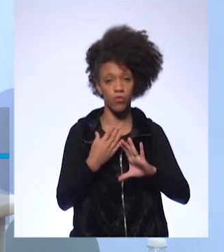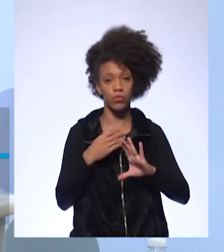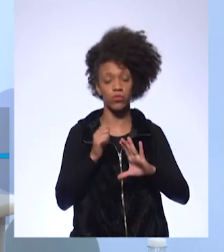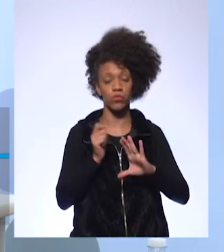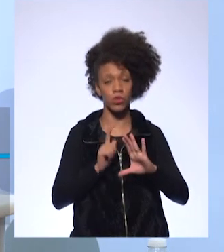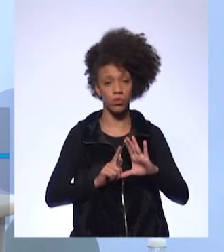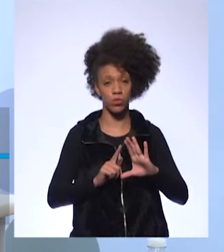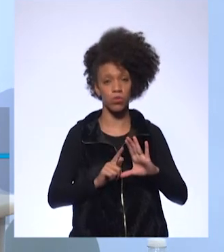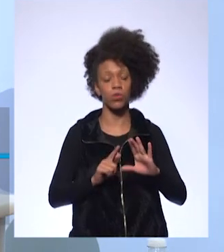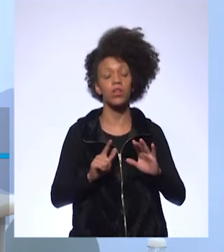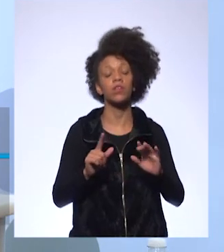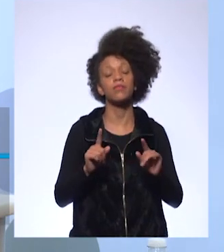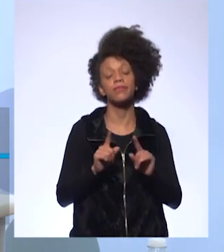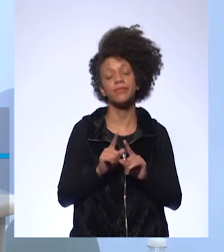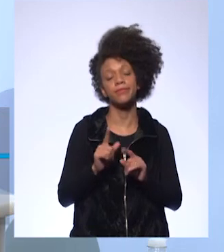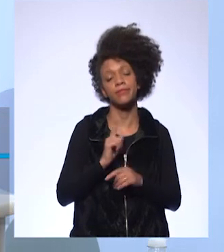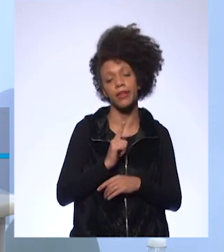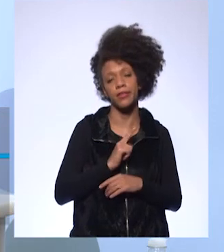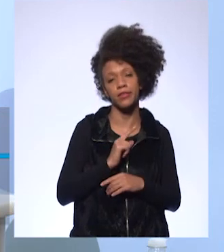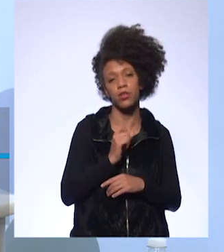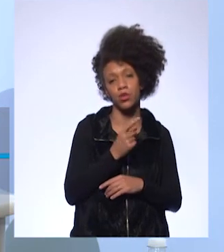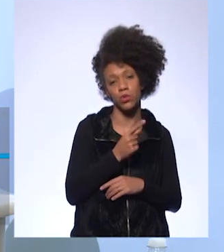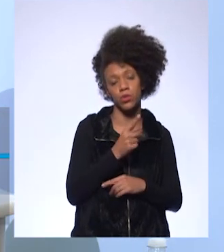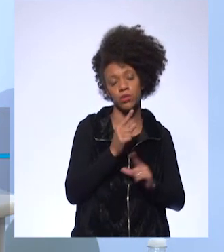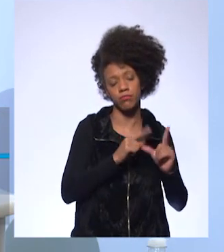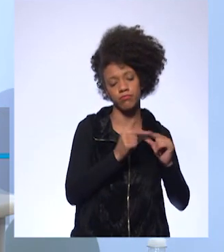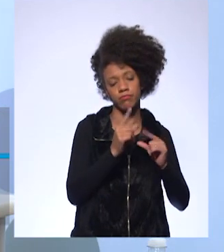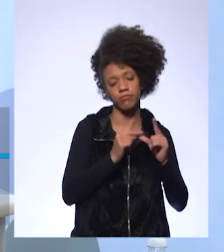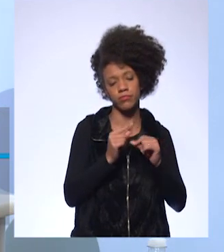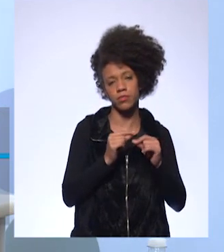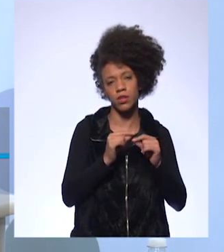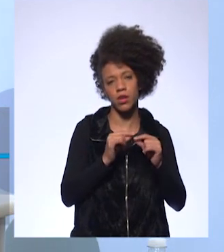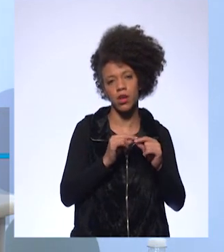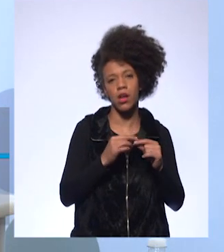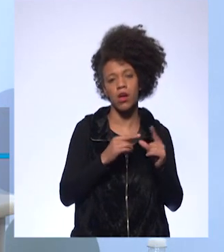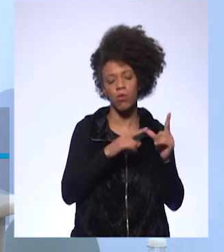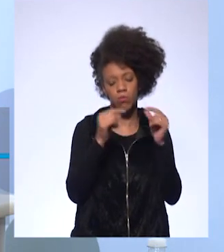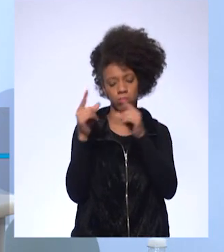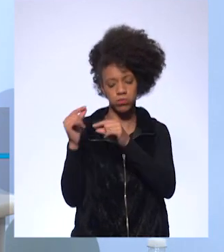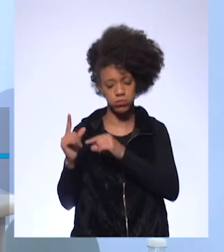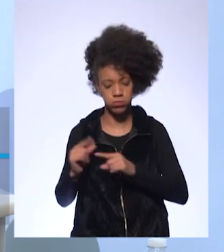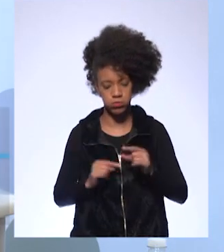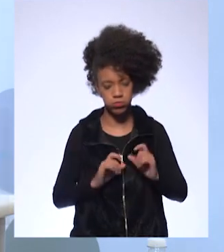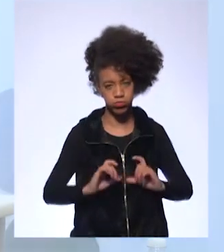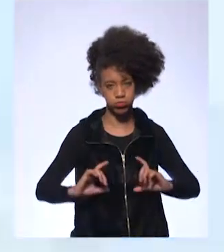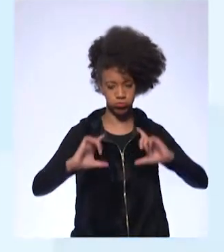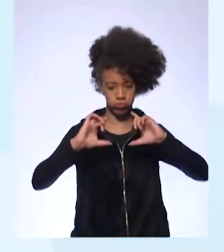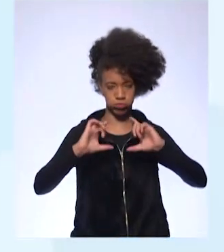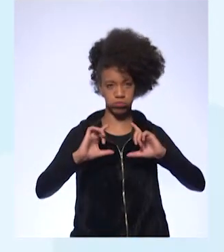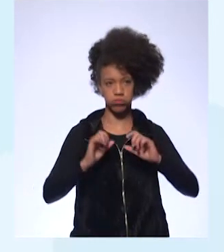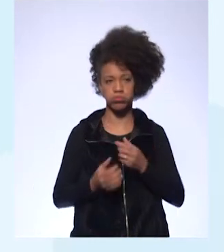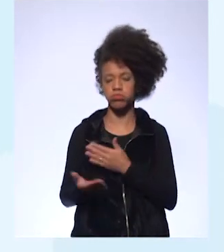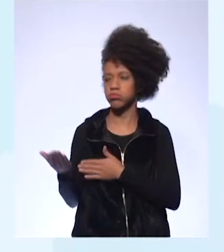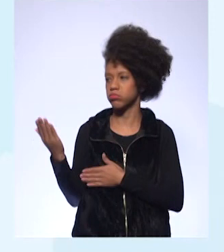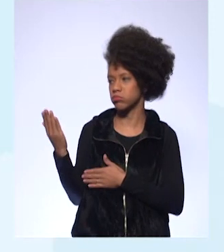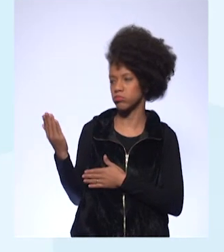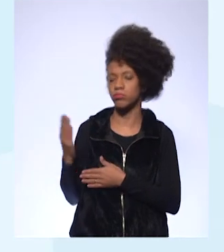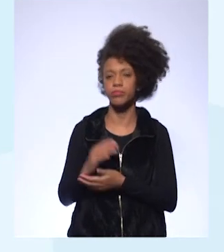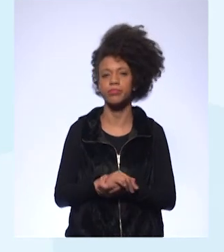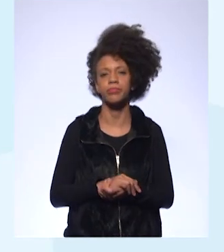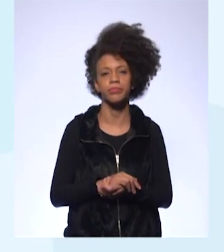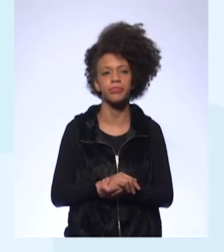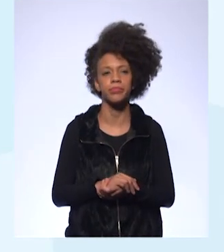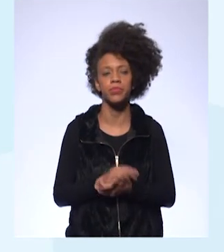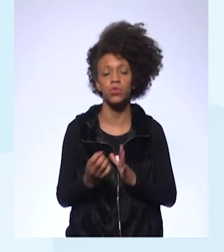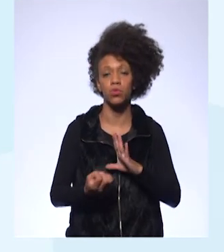lá 12 estrelas douradas, formando um círculo com um fundo azul. Vamos colocar aí na tela, por favor.